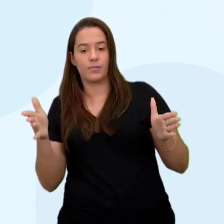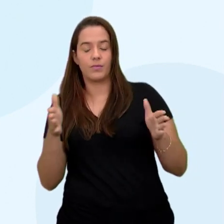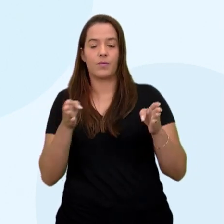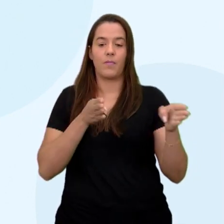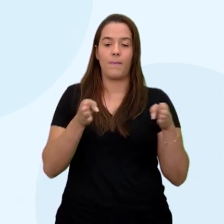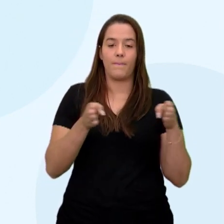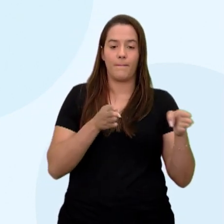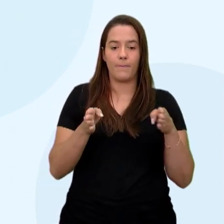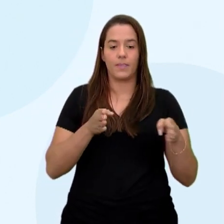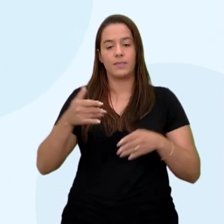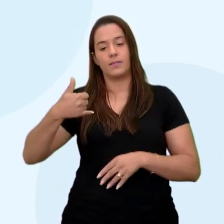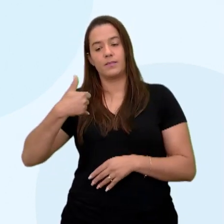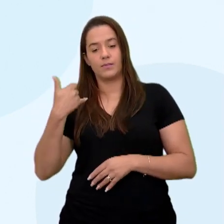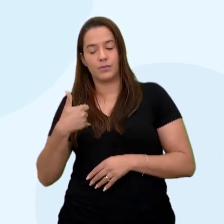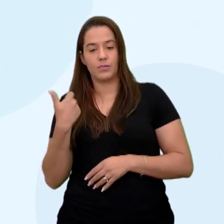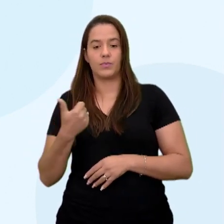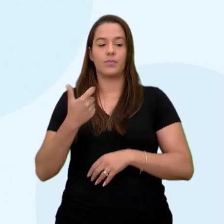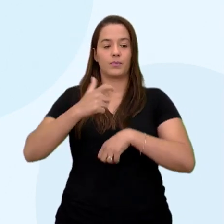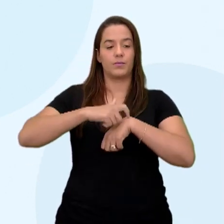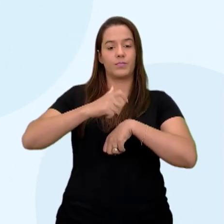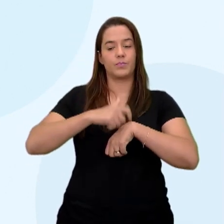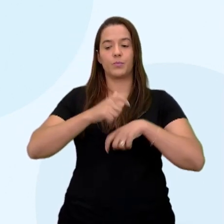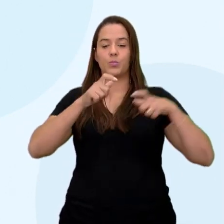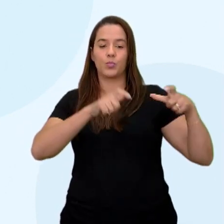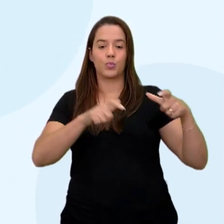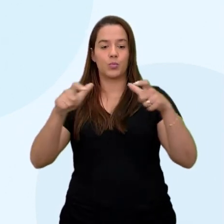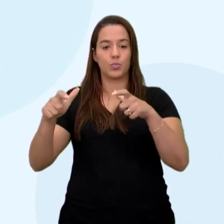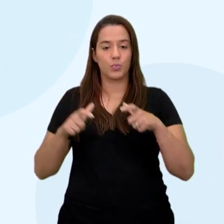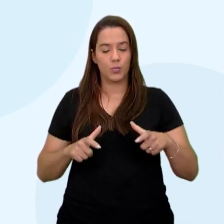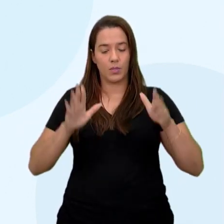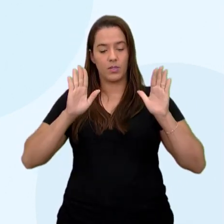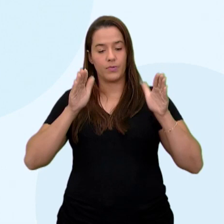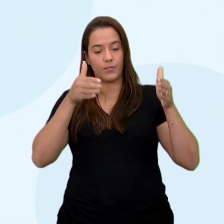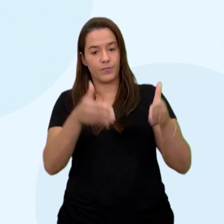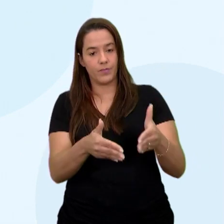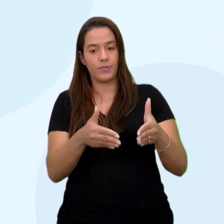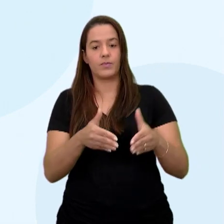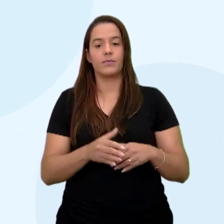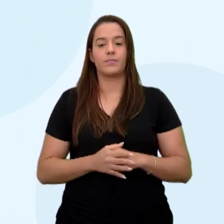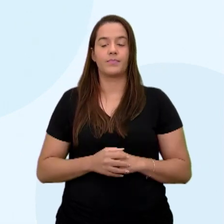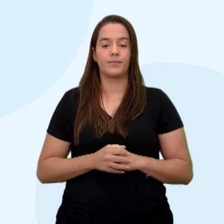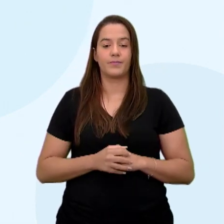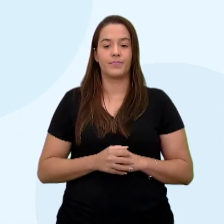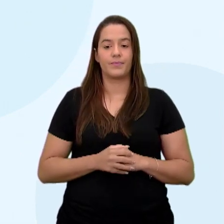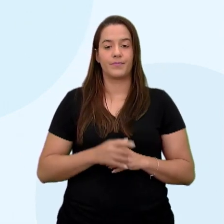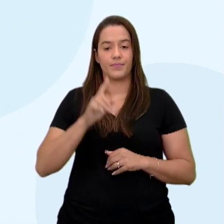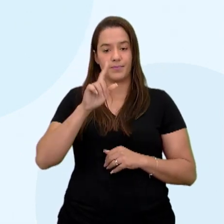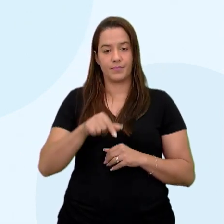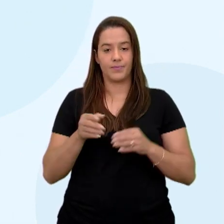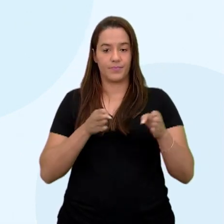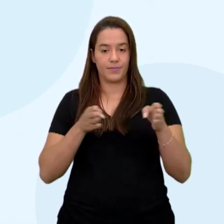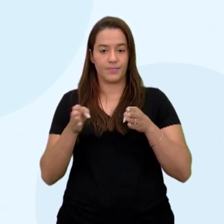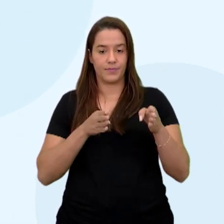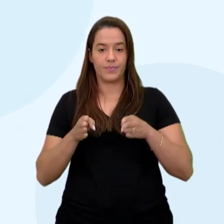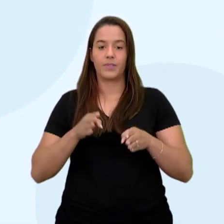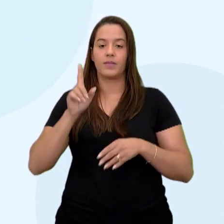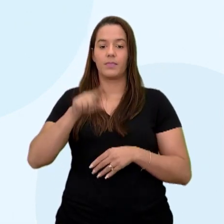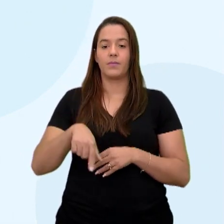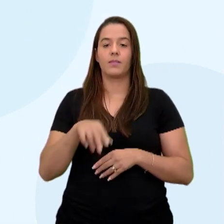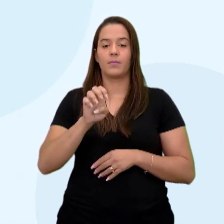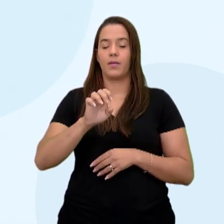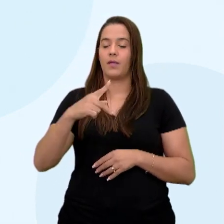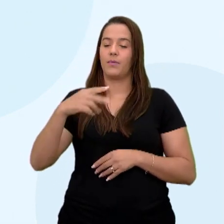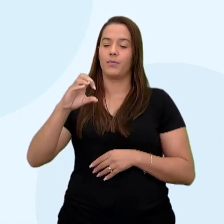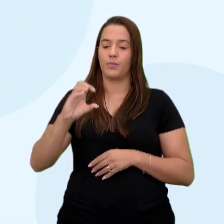períodos e nas épocas, né? Principalmente dando mais ênfase para o éon, para a era e para o período, né?